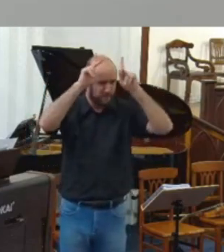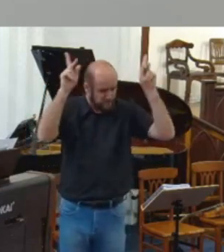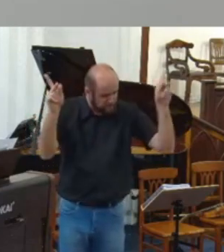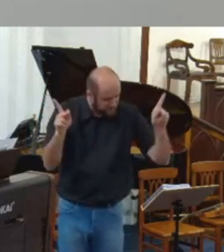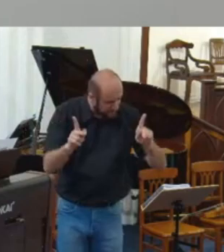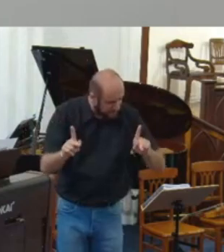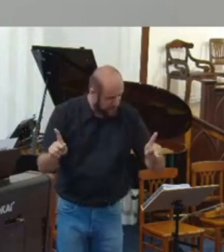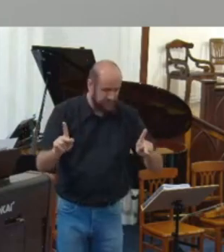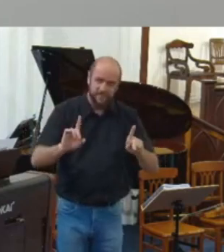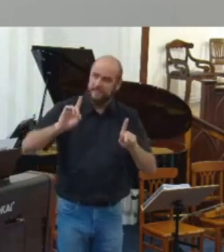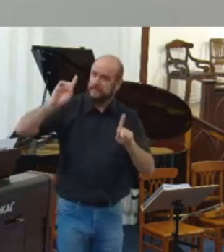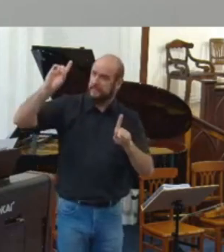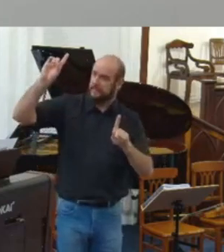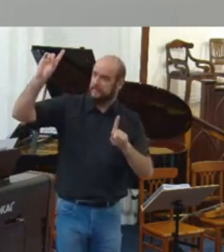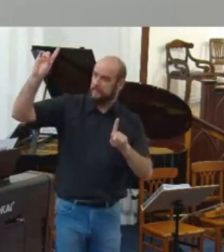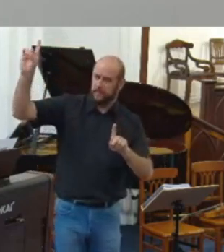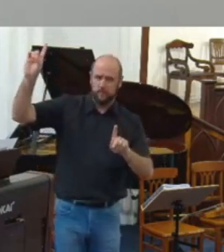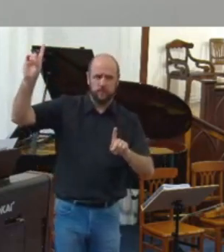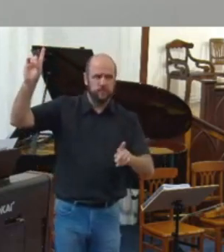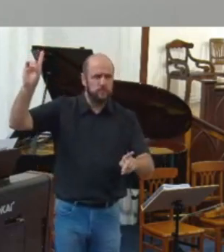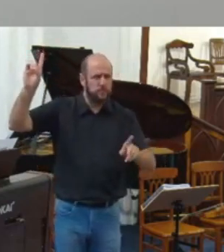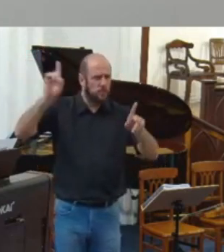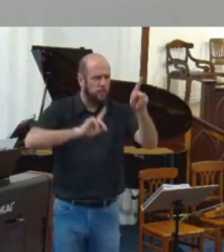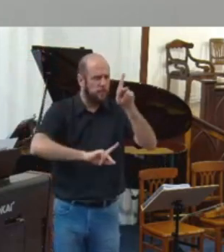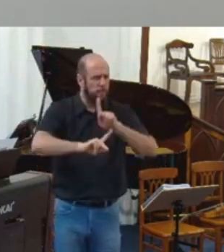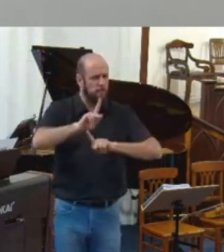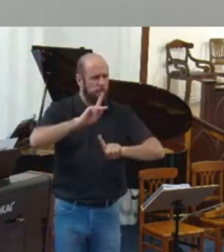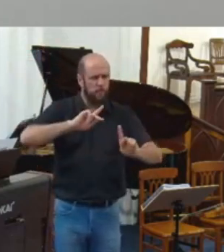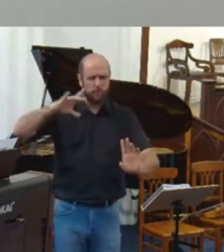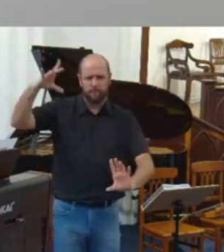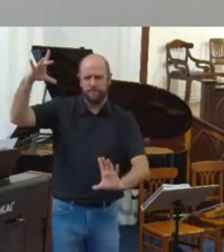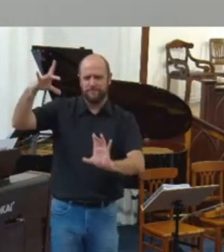paz entre Deus e os homens é